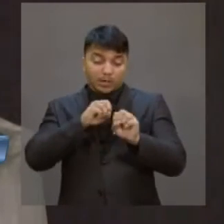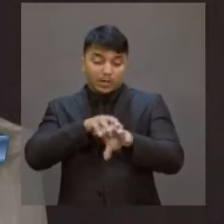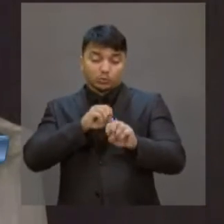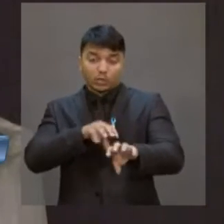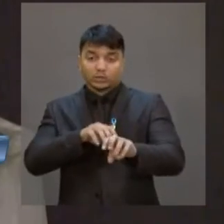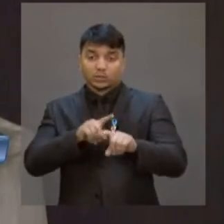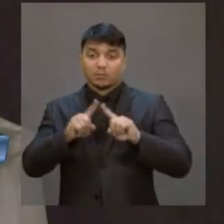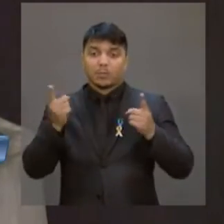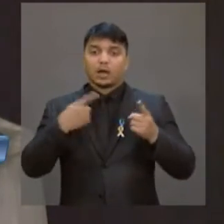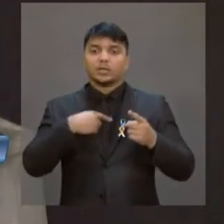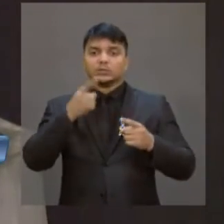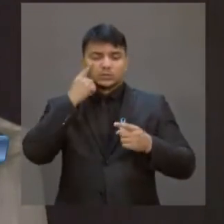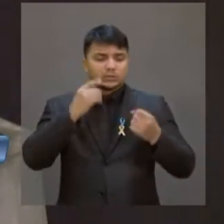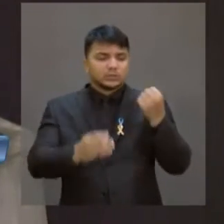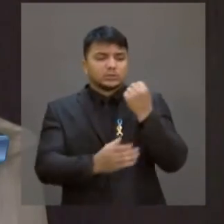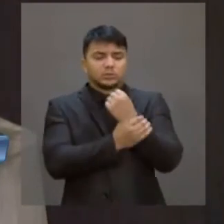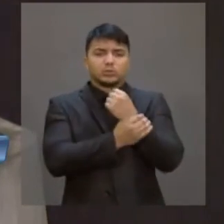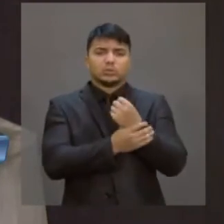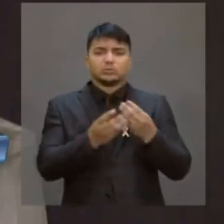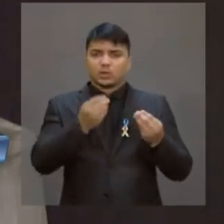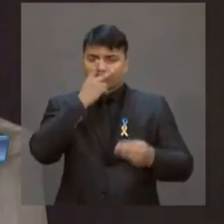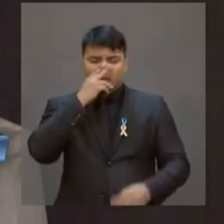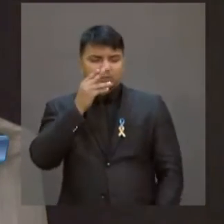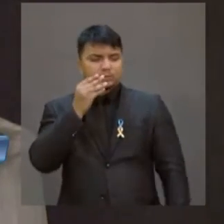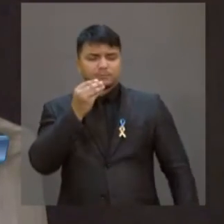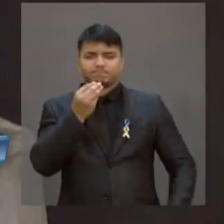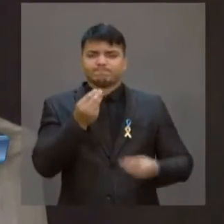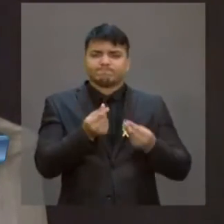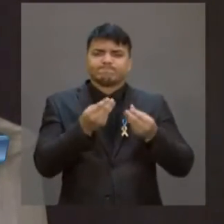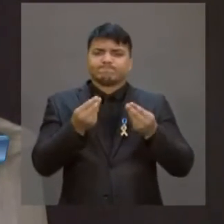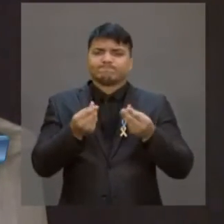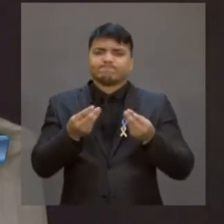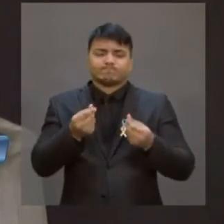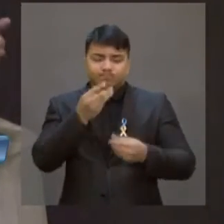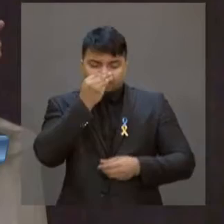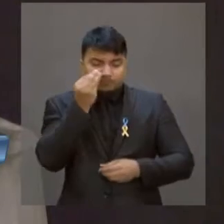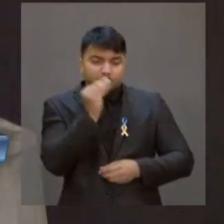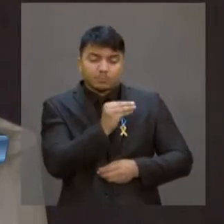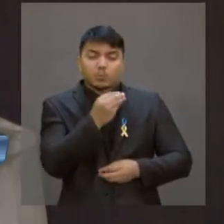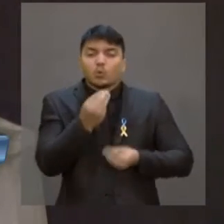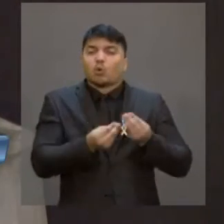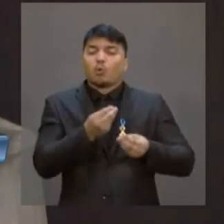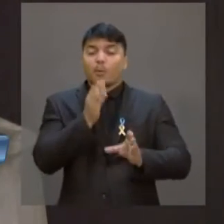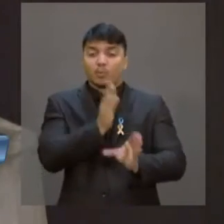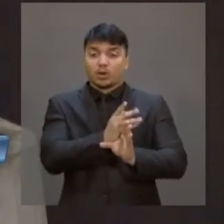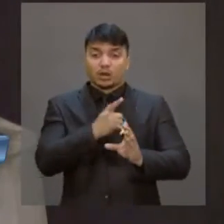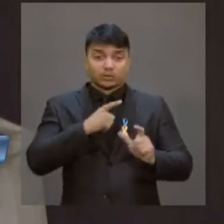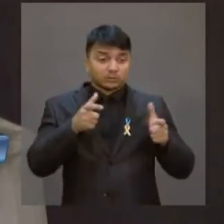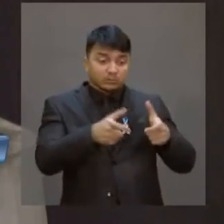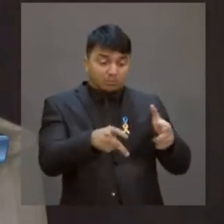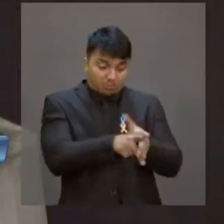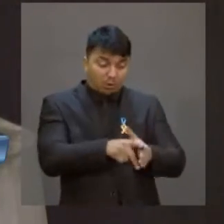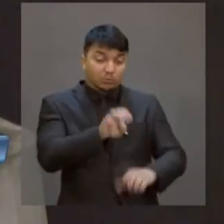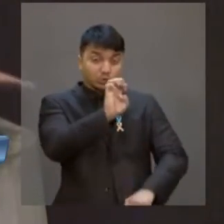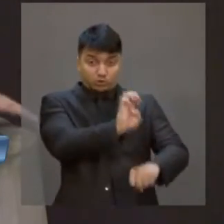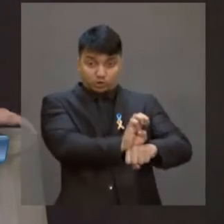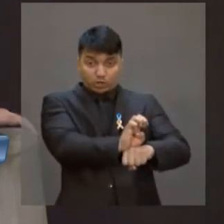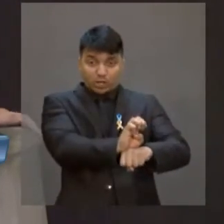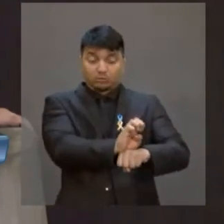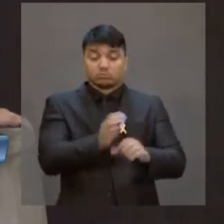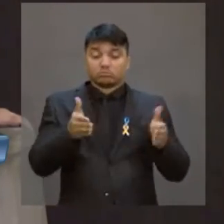a segurança pública ela sempre foi relegada à competência exclusiva dos Estados,